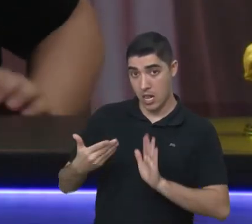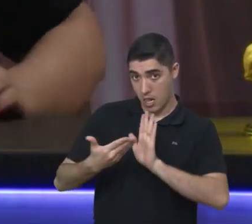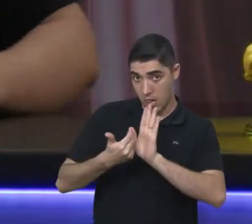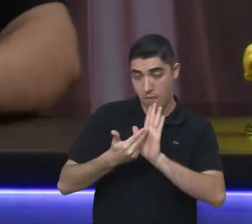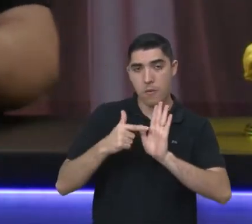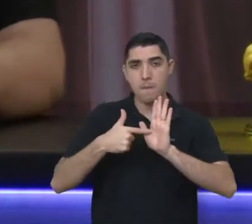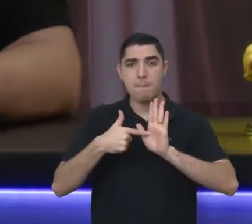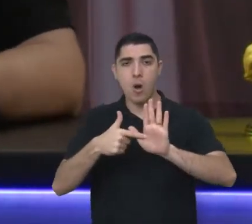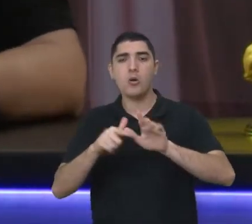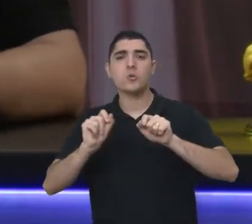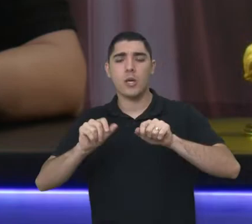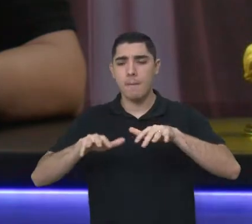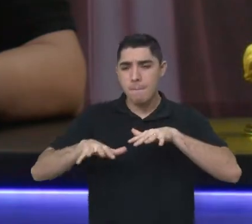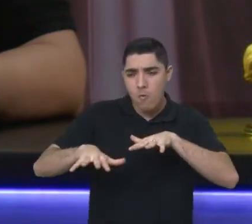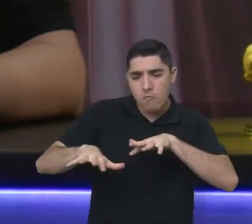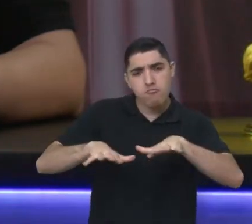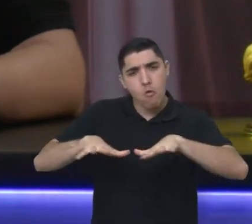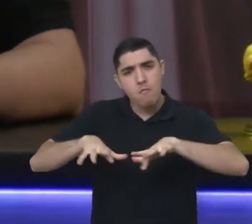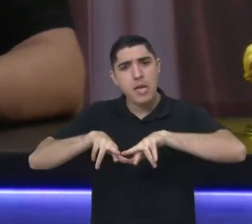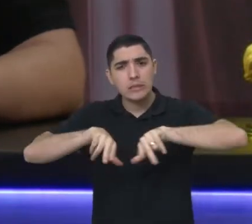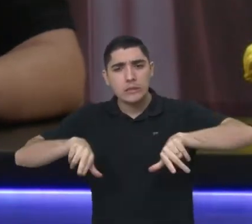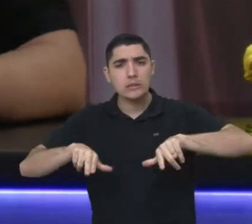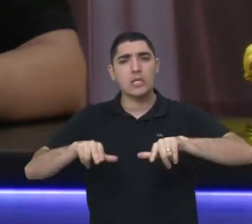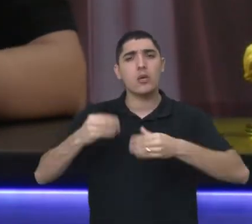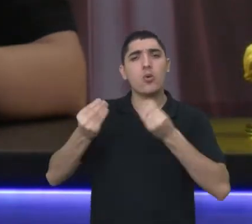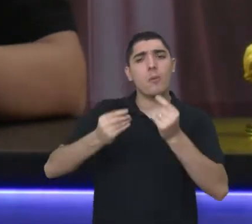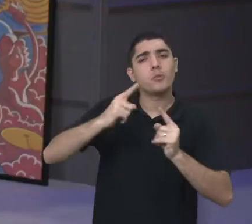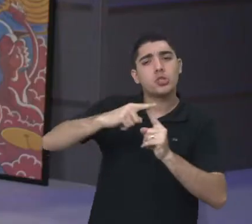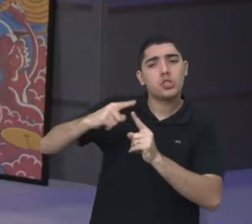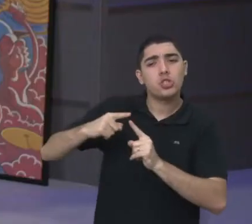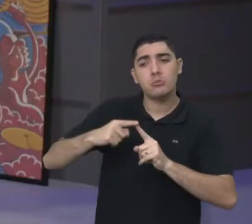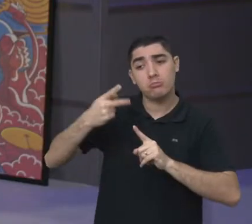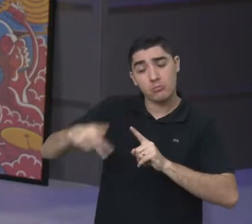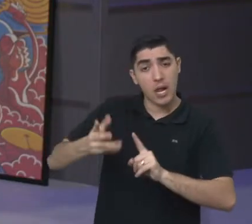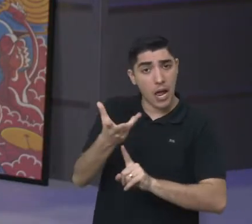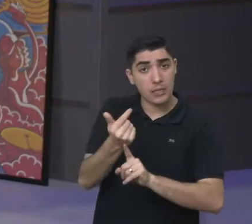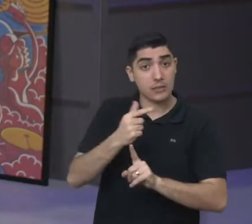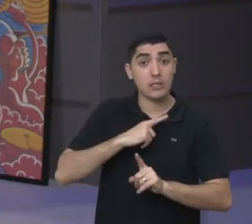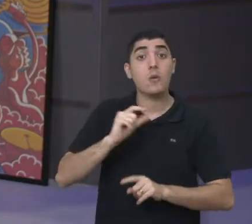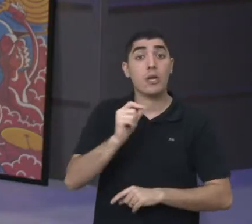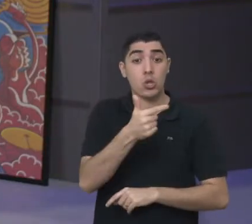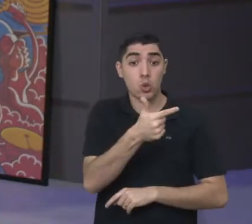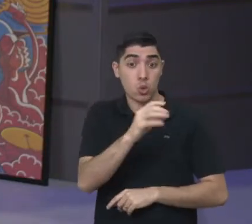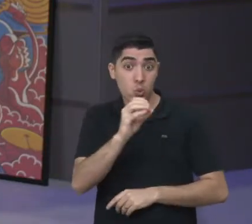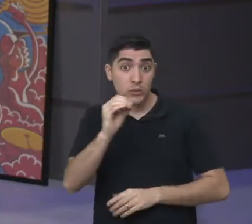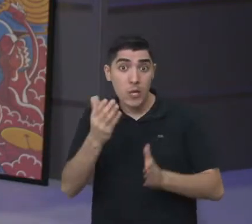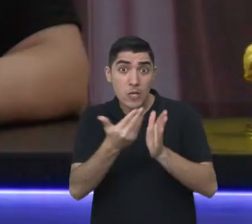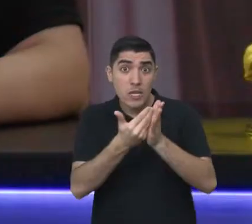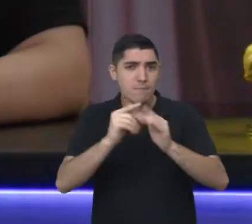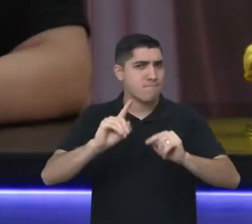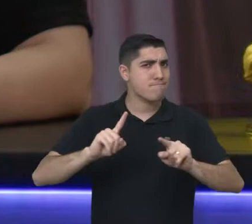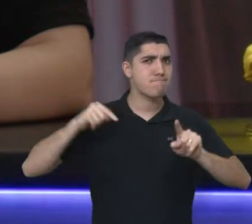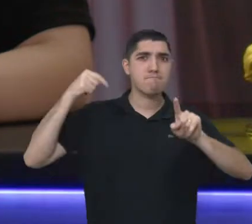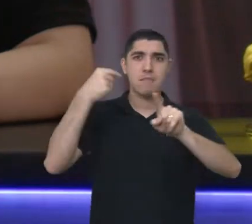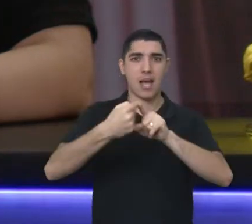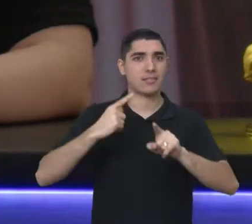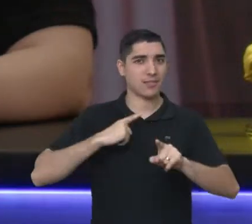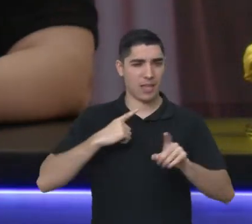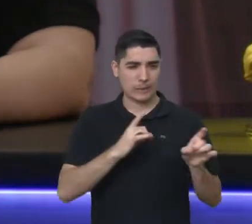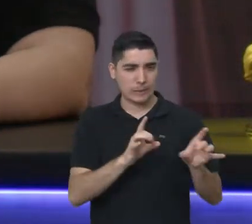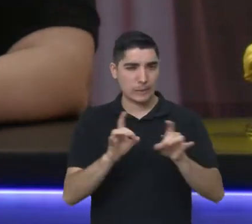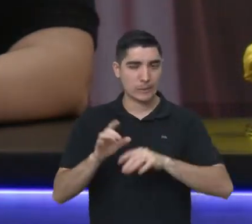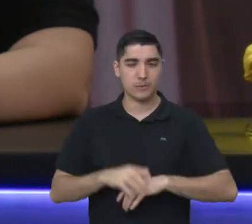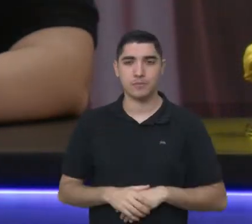Arte explora os movimentos, temas e estilos da história da arte por meio de mais de 200 obras. Fernanda, aproveitando